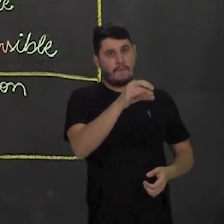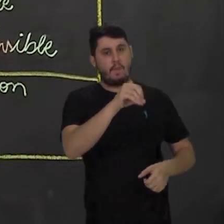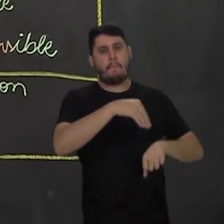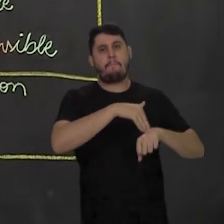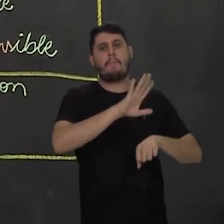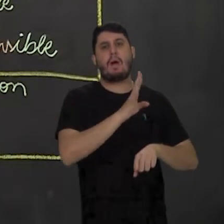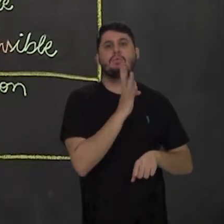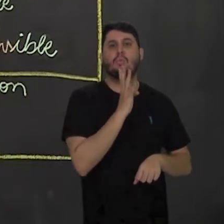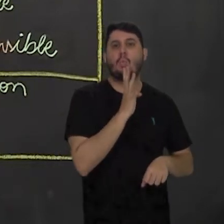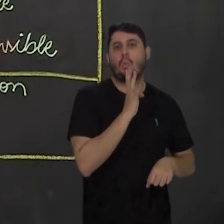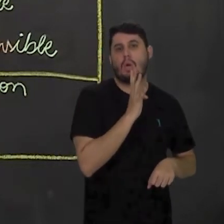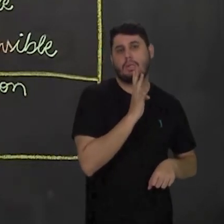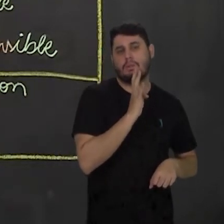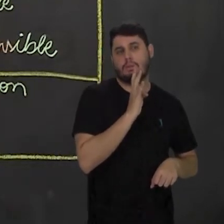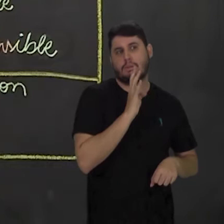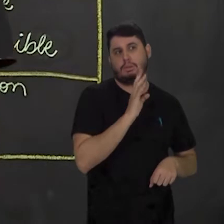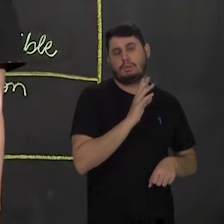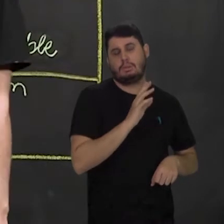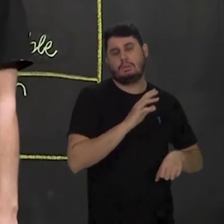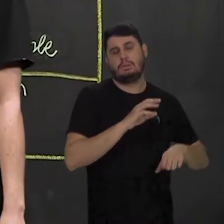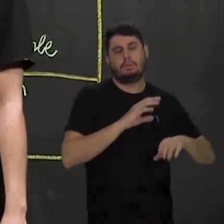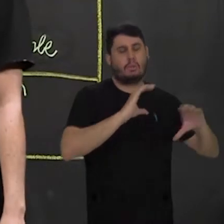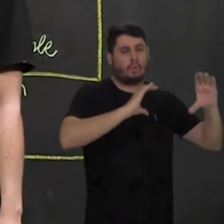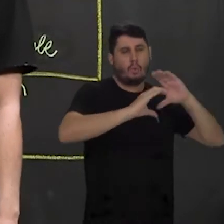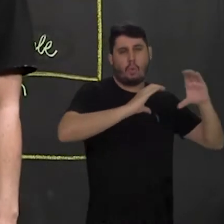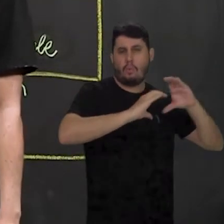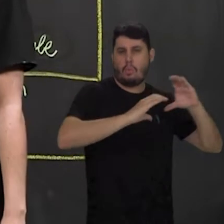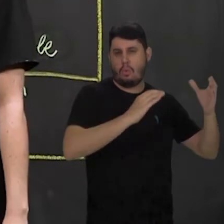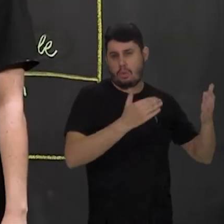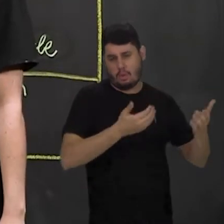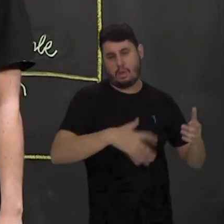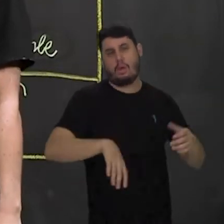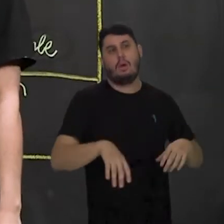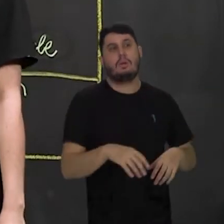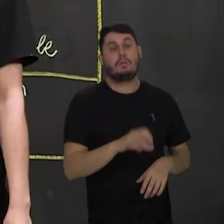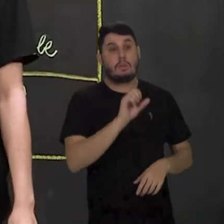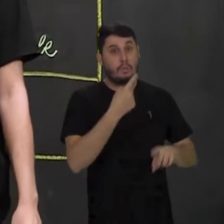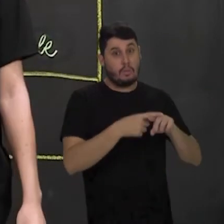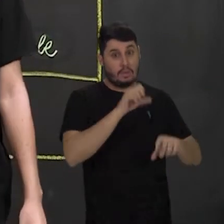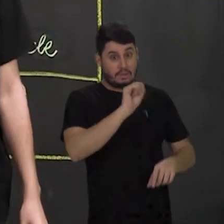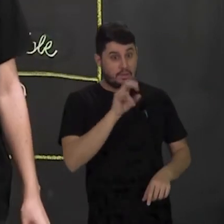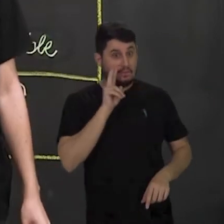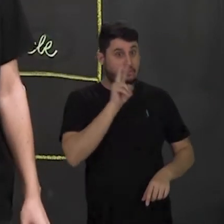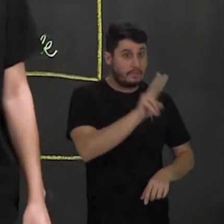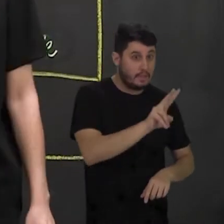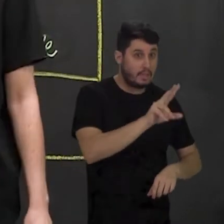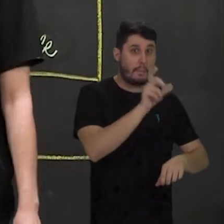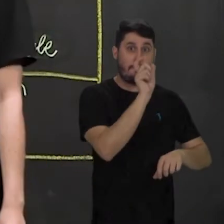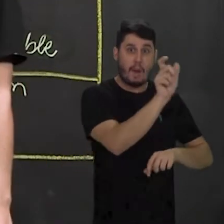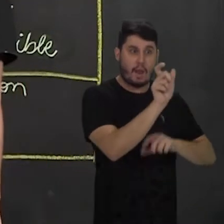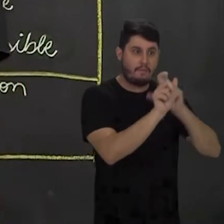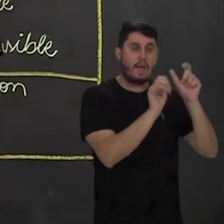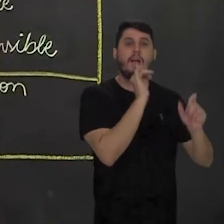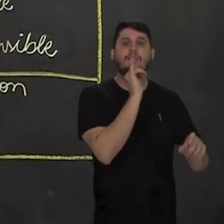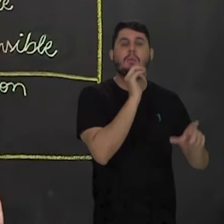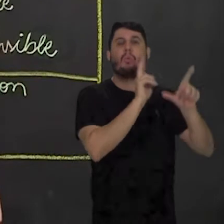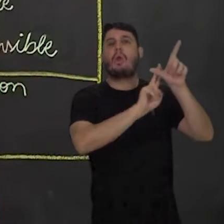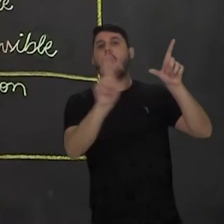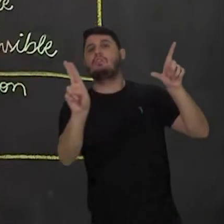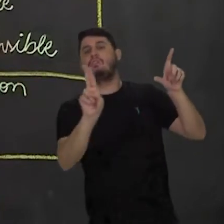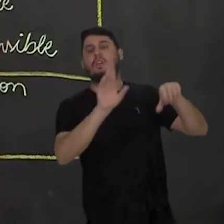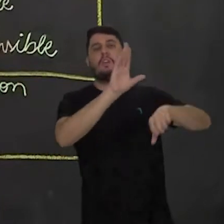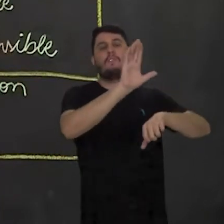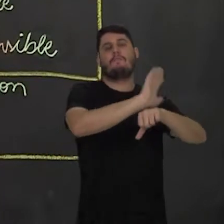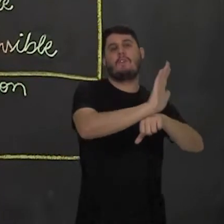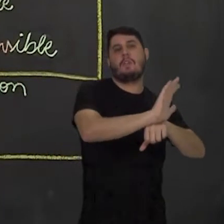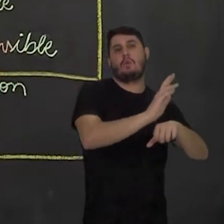importante que você conheça, porque no momento que você bater o olho numa dessas palavras, seja numa música, num filme, numa